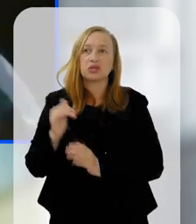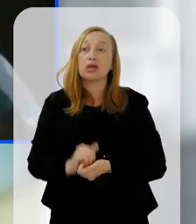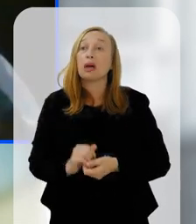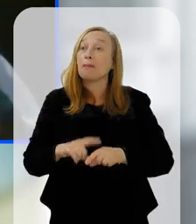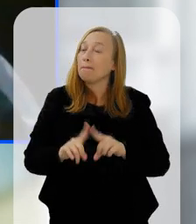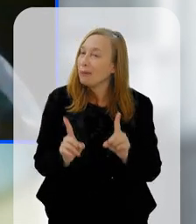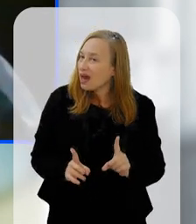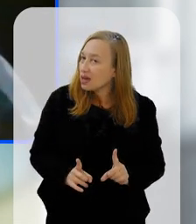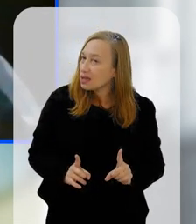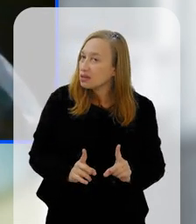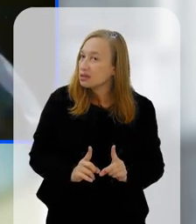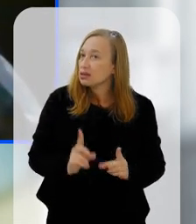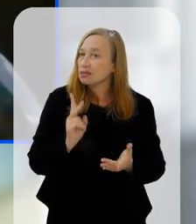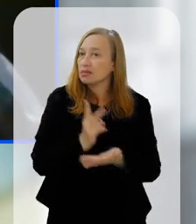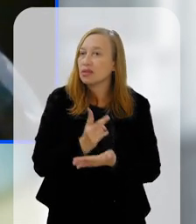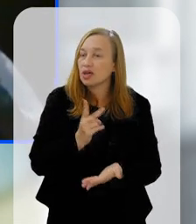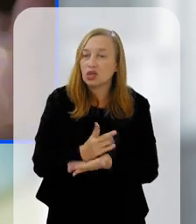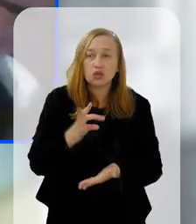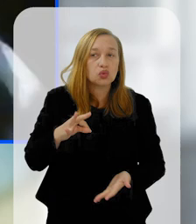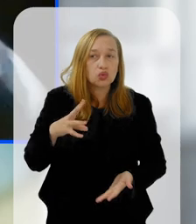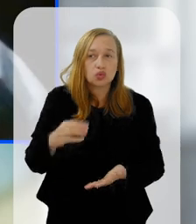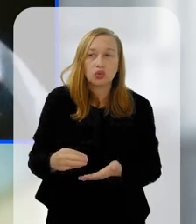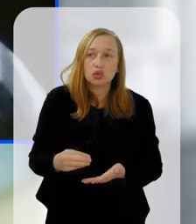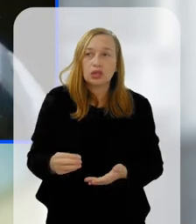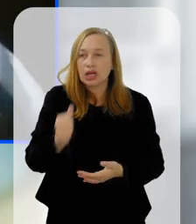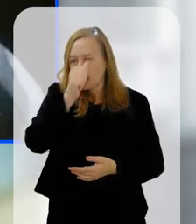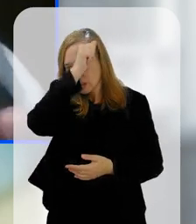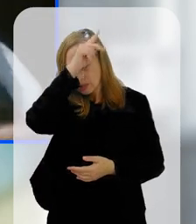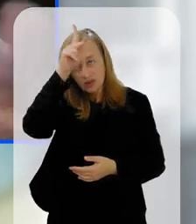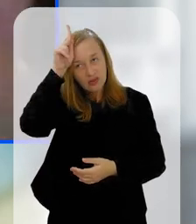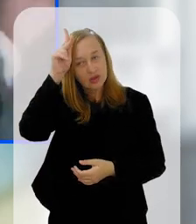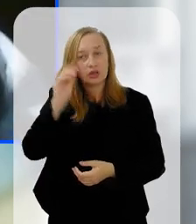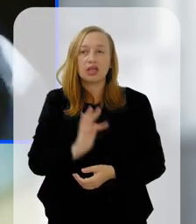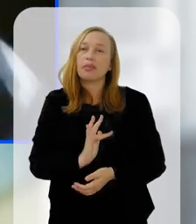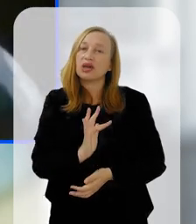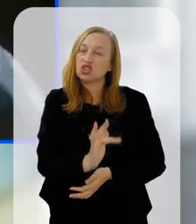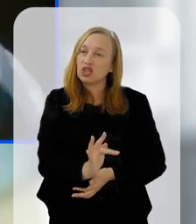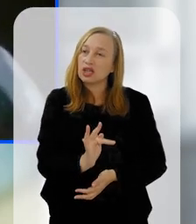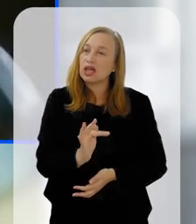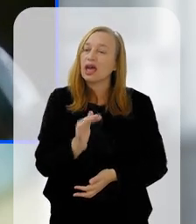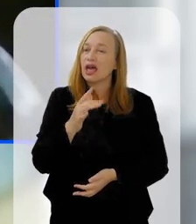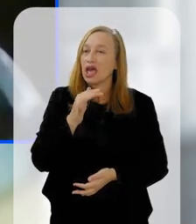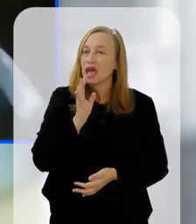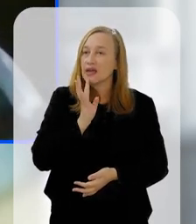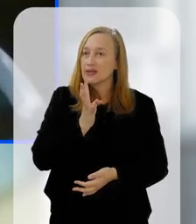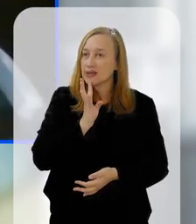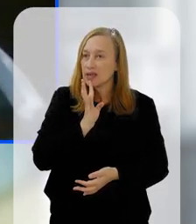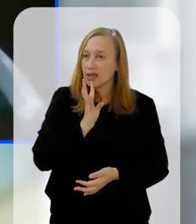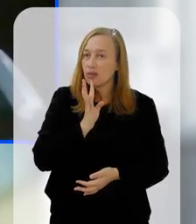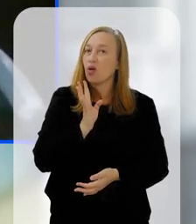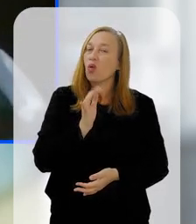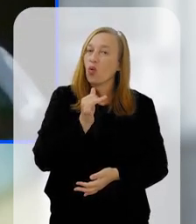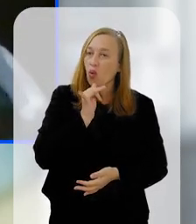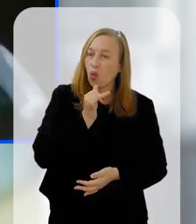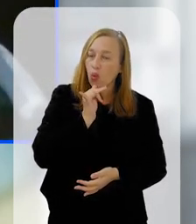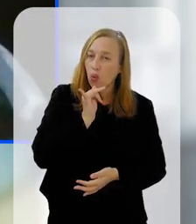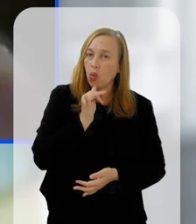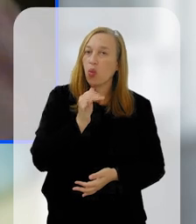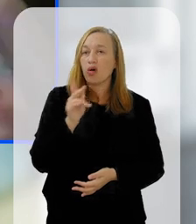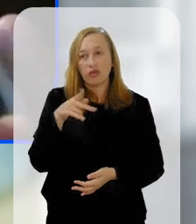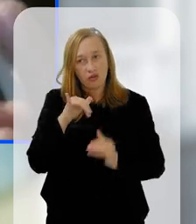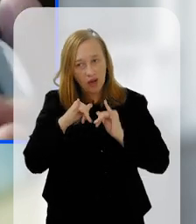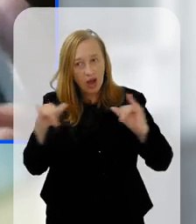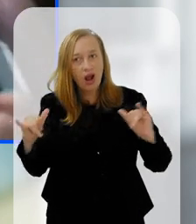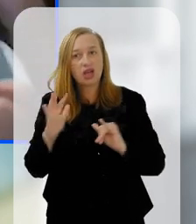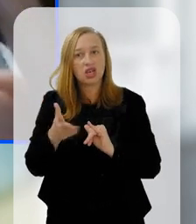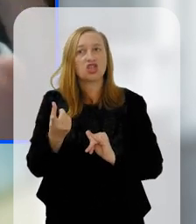anos, é um sucesso absoluto. Mas apesar disso, a maior parte das prefeituras da Baixada, por exemplo, isso